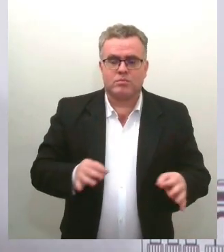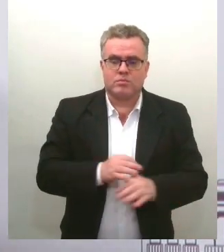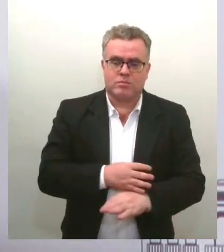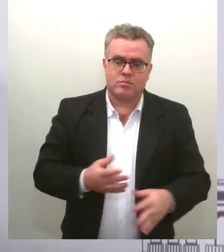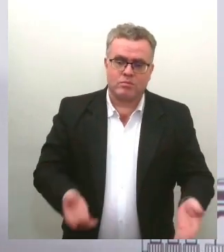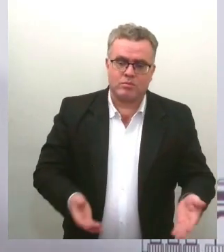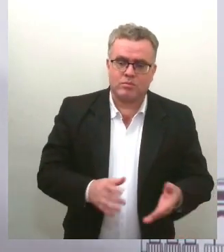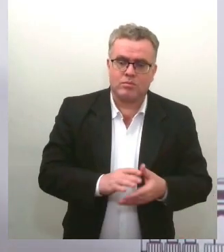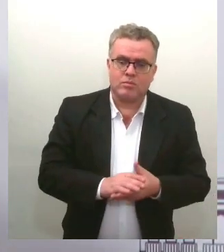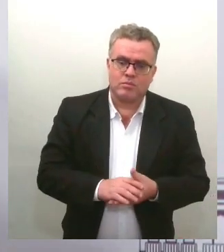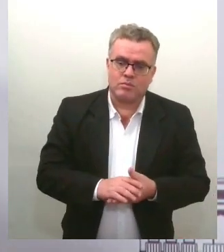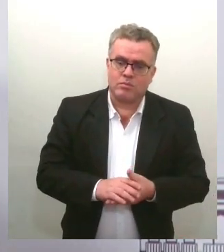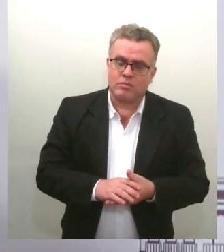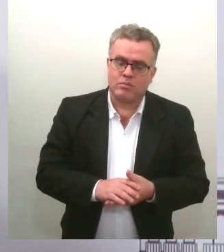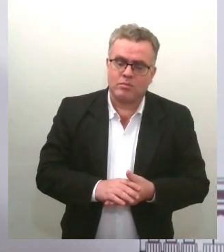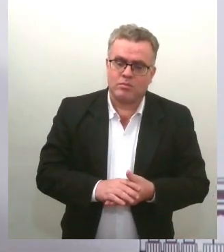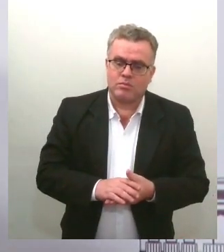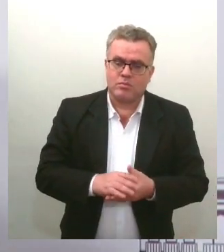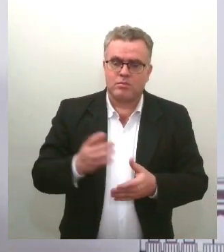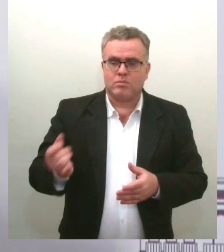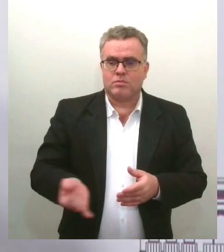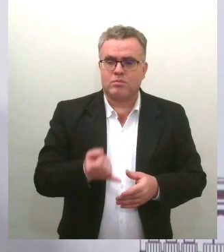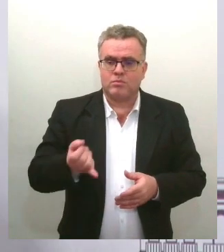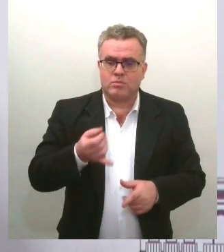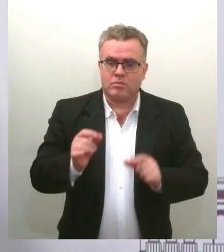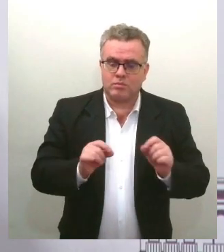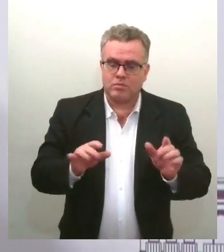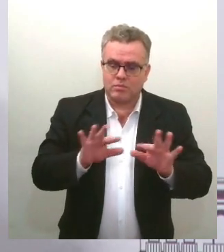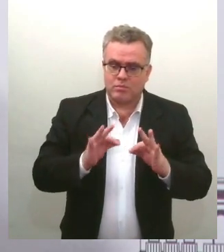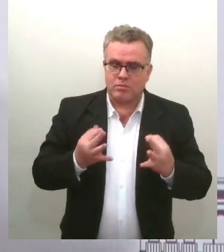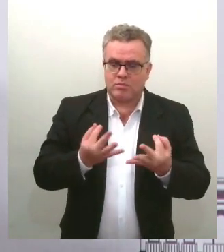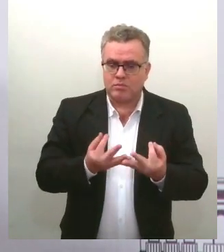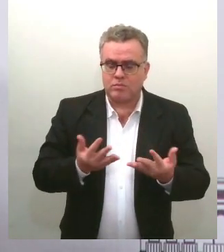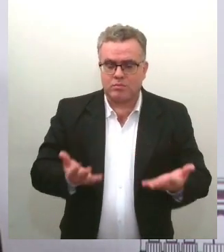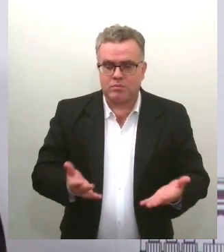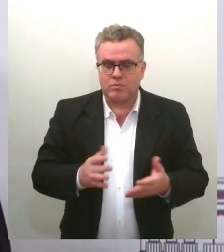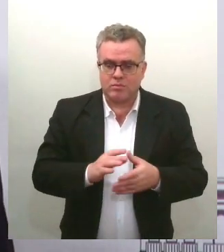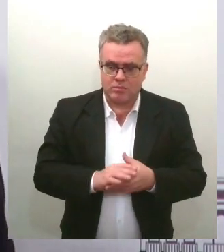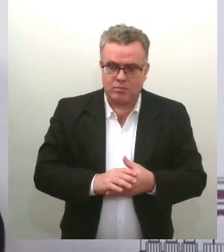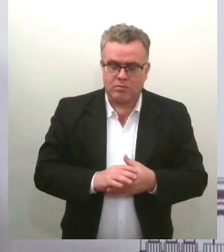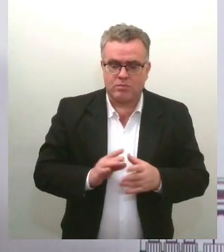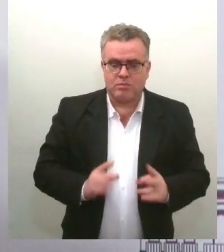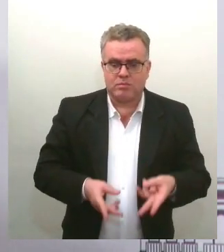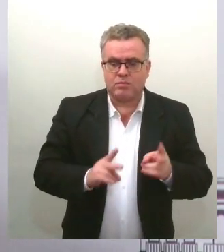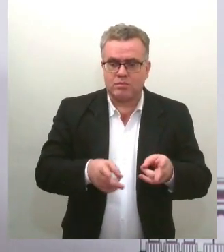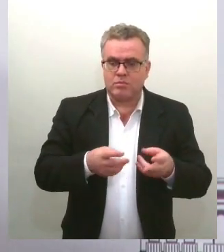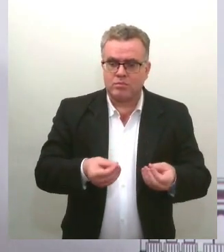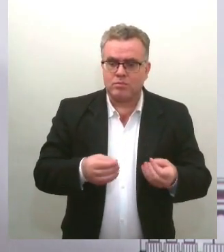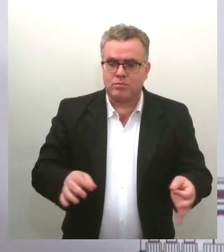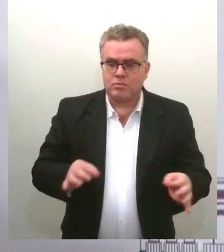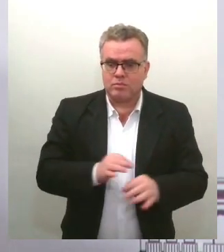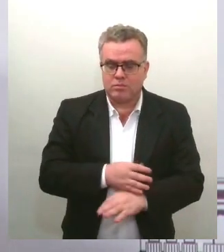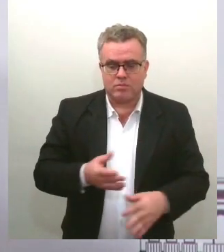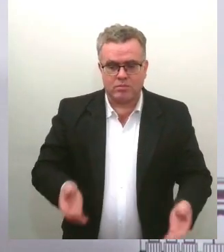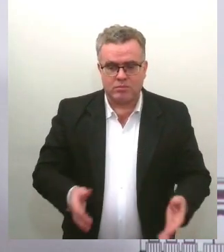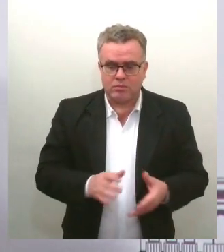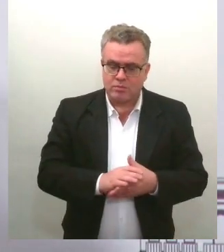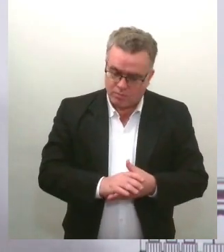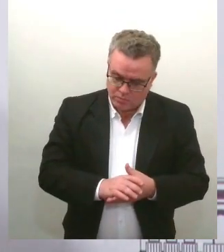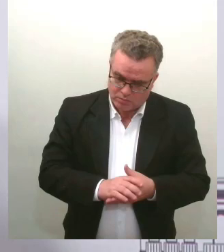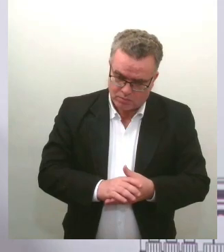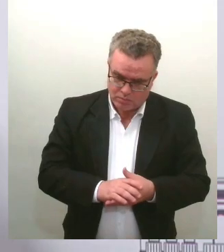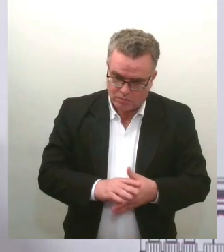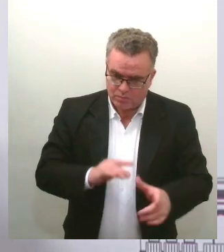As famílias, né, quando eu digo sempre, anteriormente, muitas famílias já faziam uso do